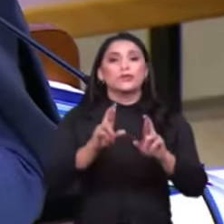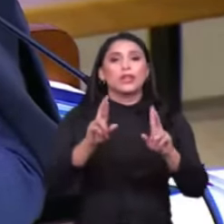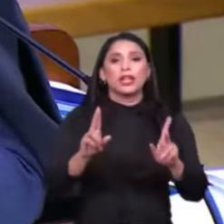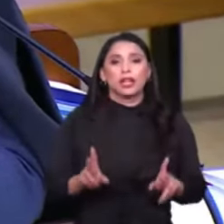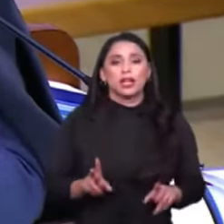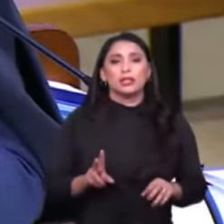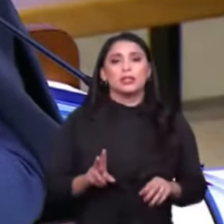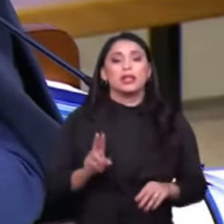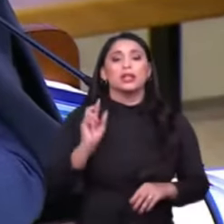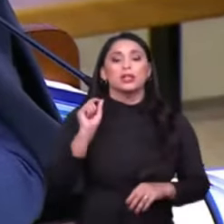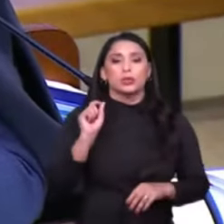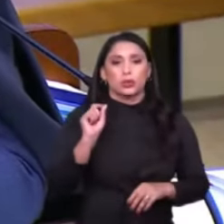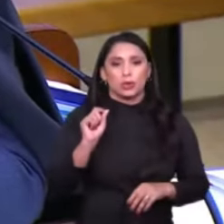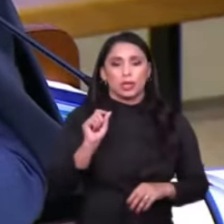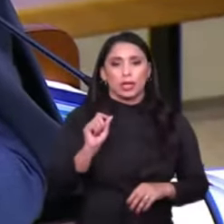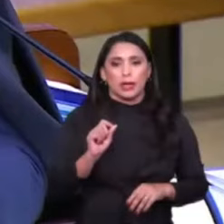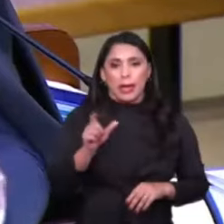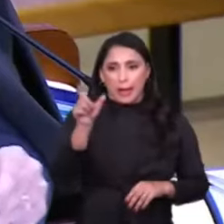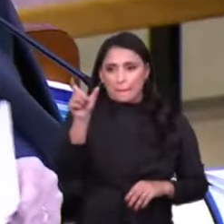do traficante.